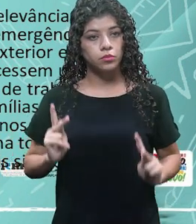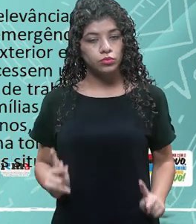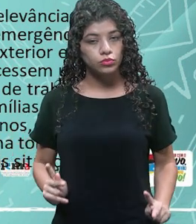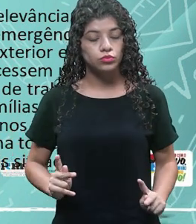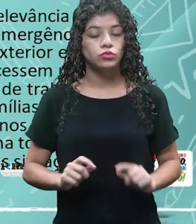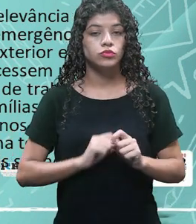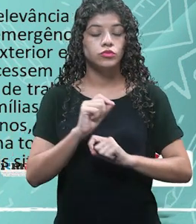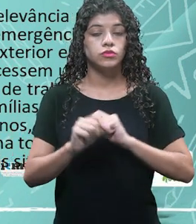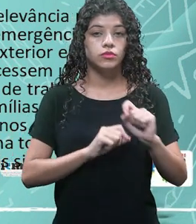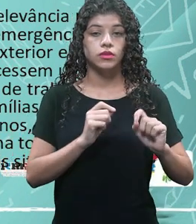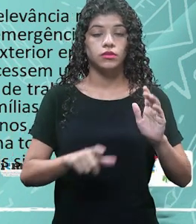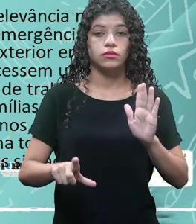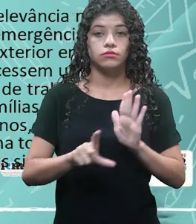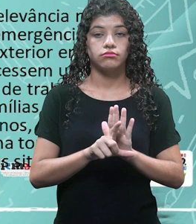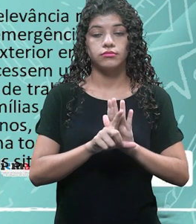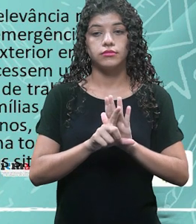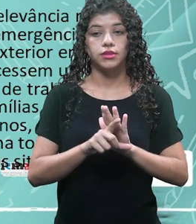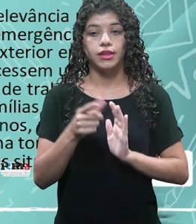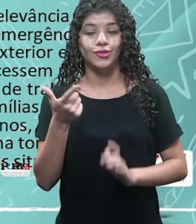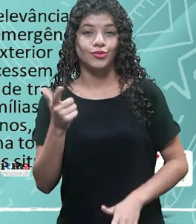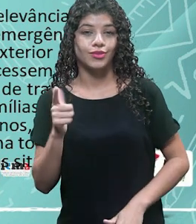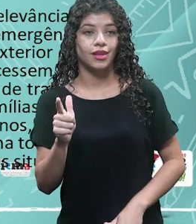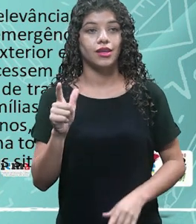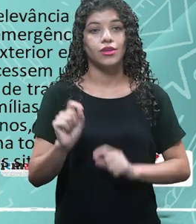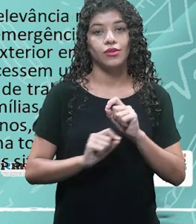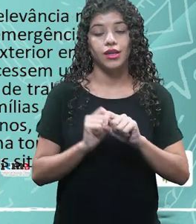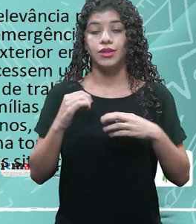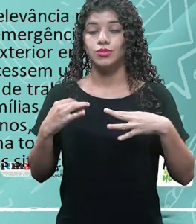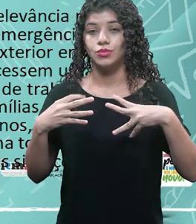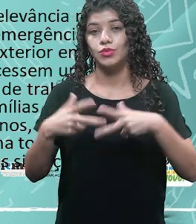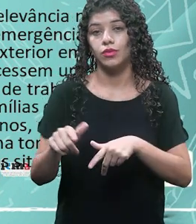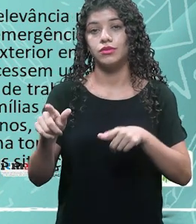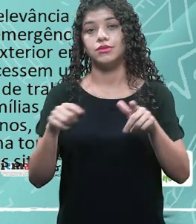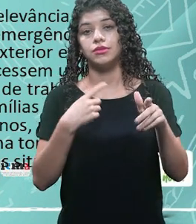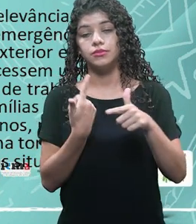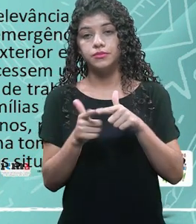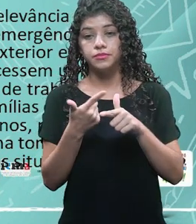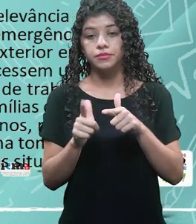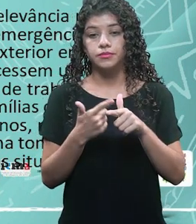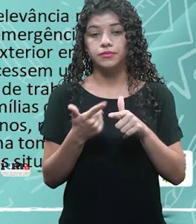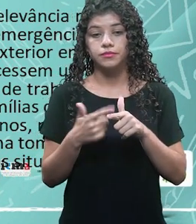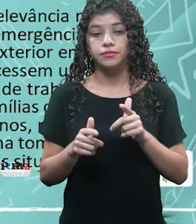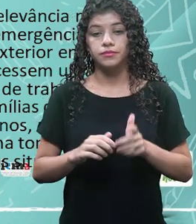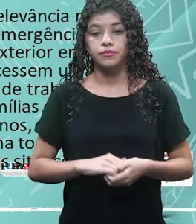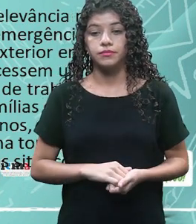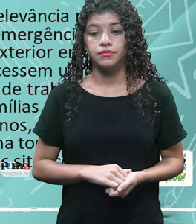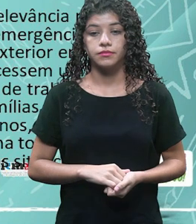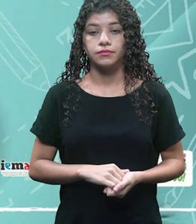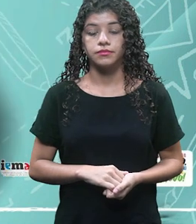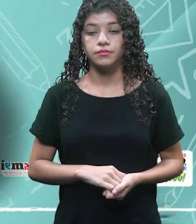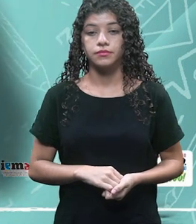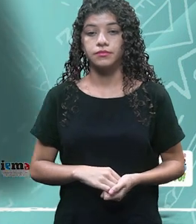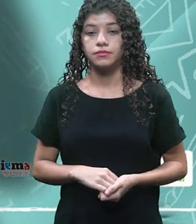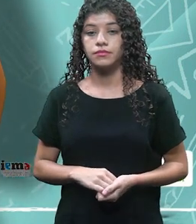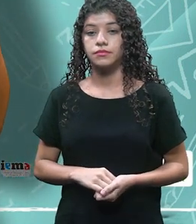e que o aparato legal não conseguia dar conta de enfrentar todas essas situações eu coloquei aqui pra gente poder